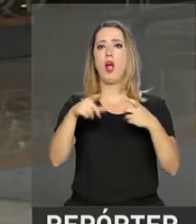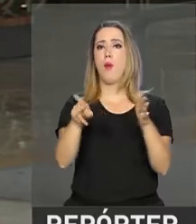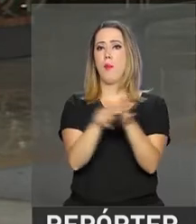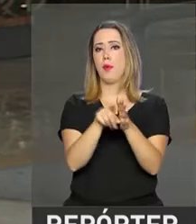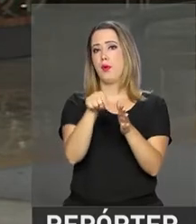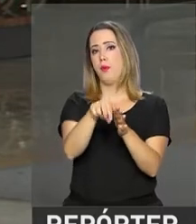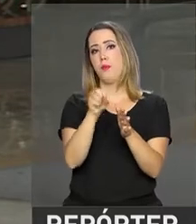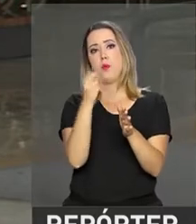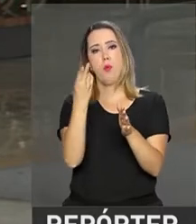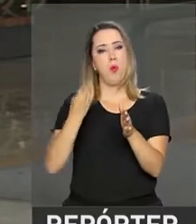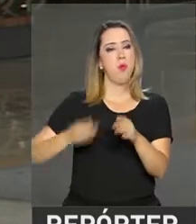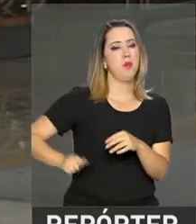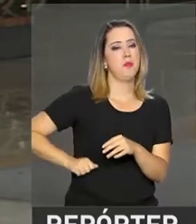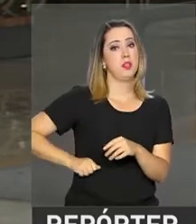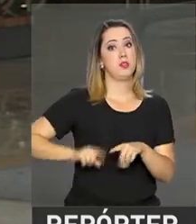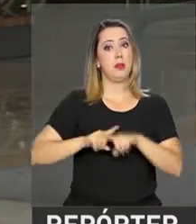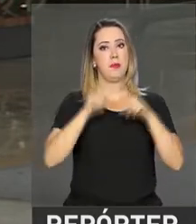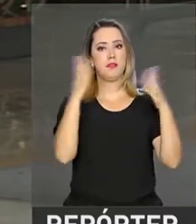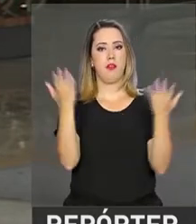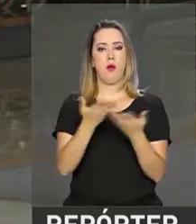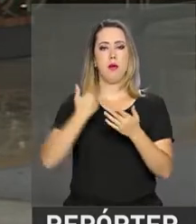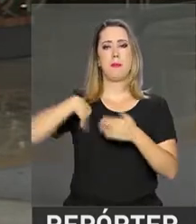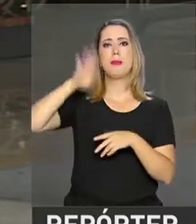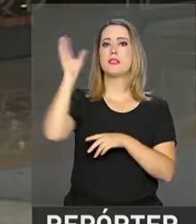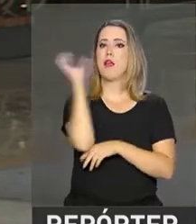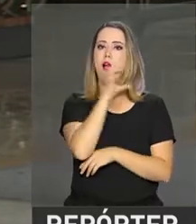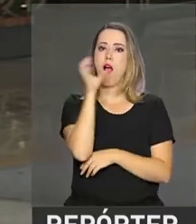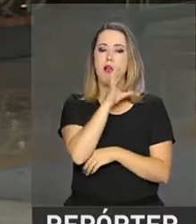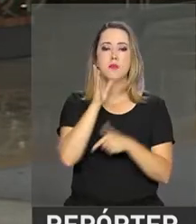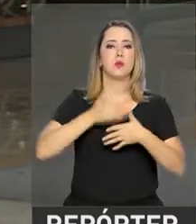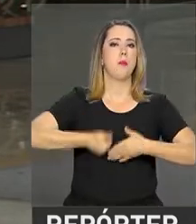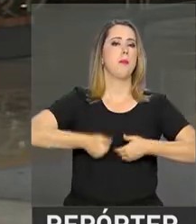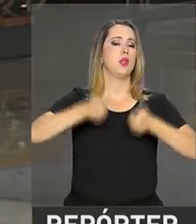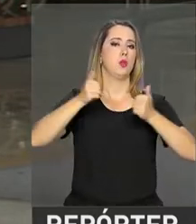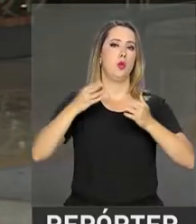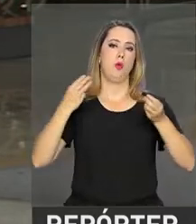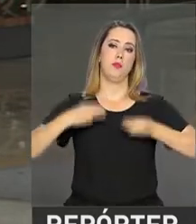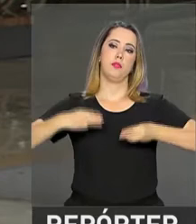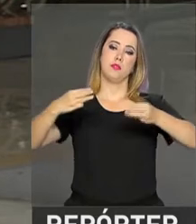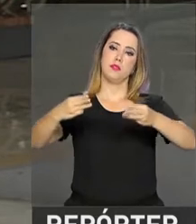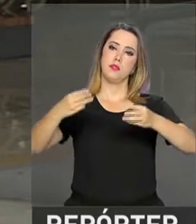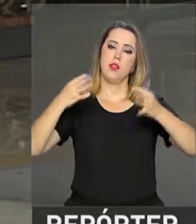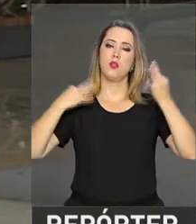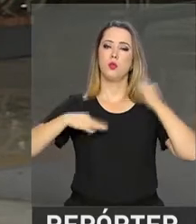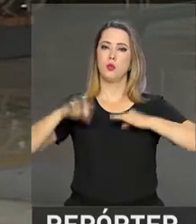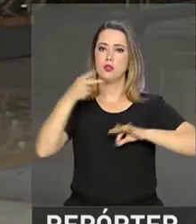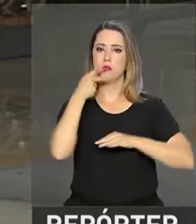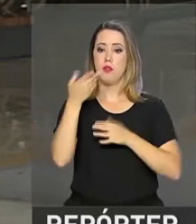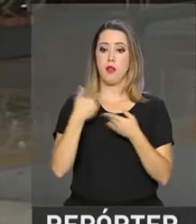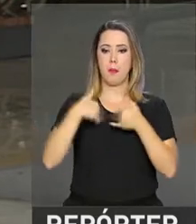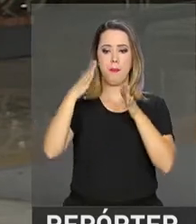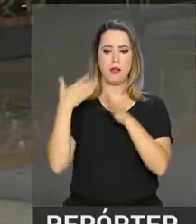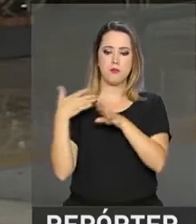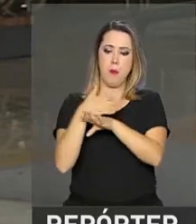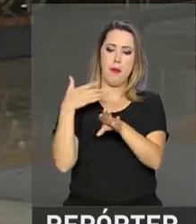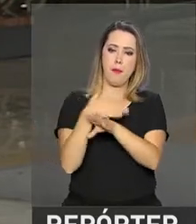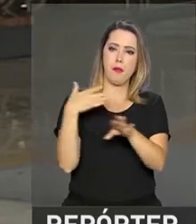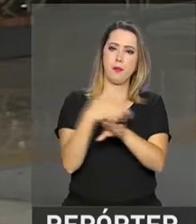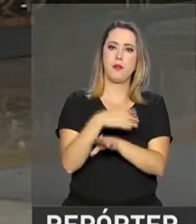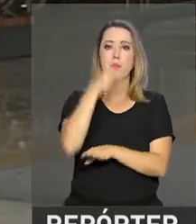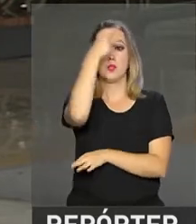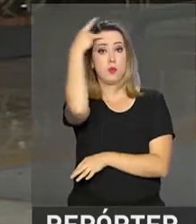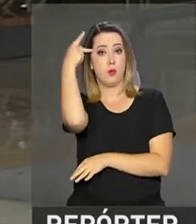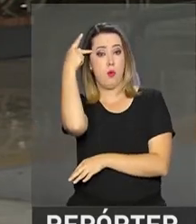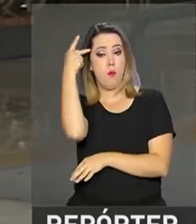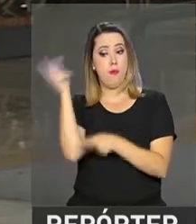mais facilidade e agilidade, a expectativa do Ministério do Turismo é que aumente a entrada de estrangeiros no Brasil